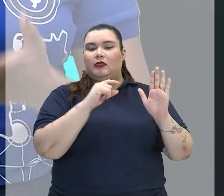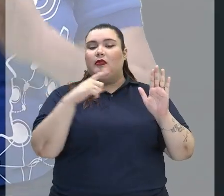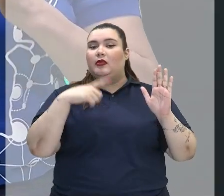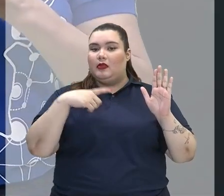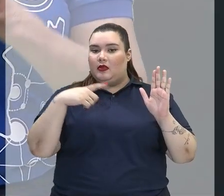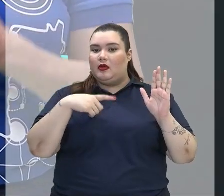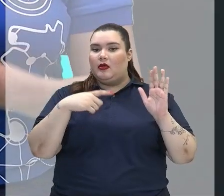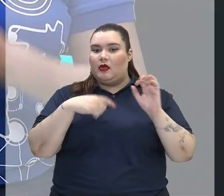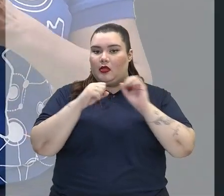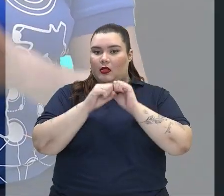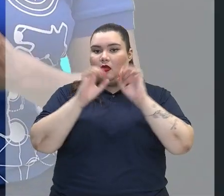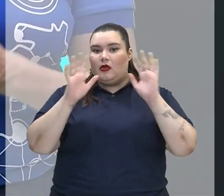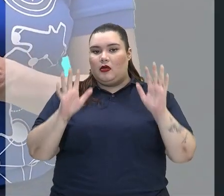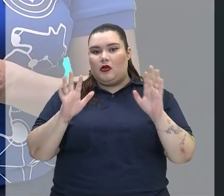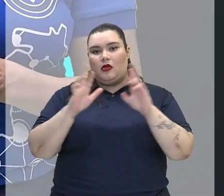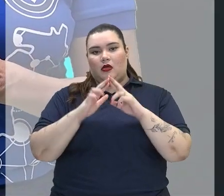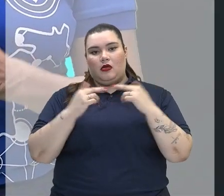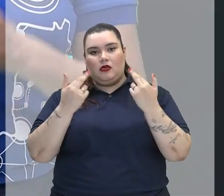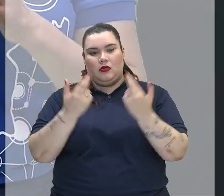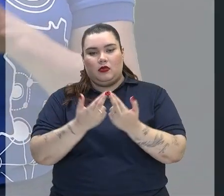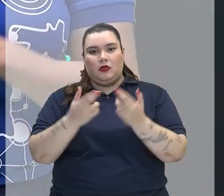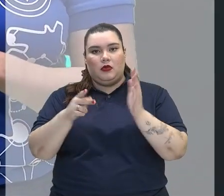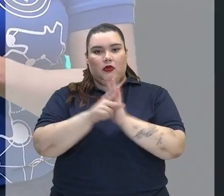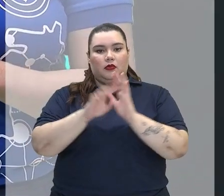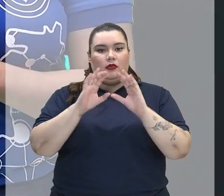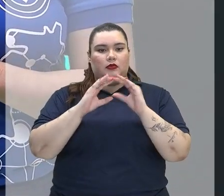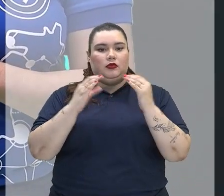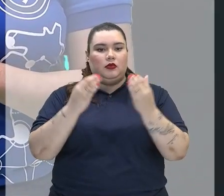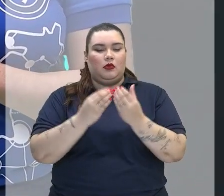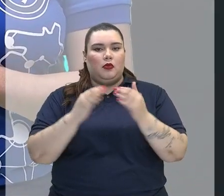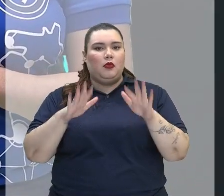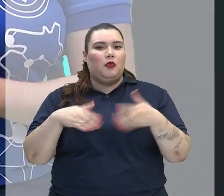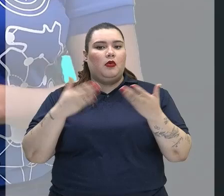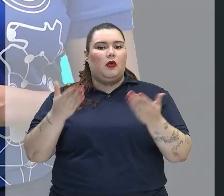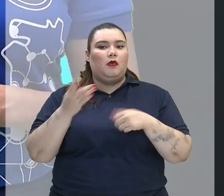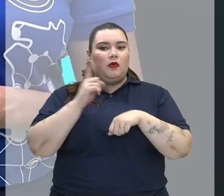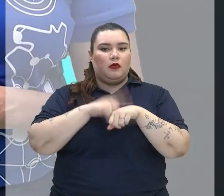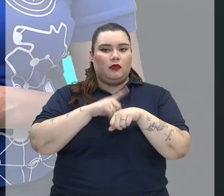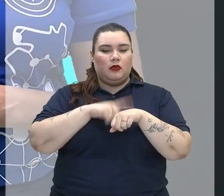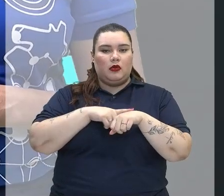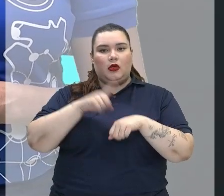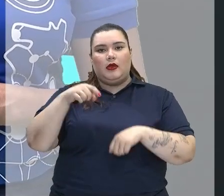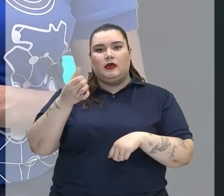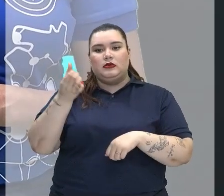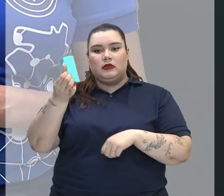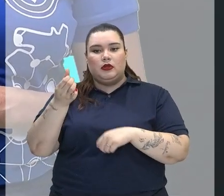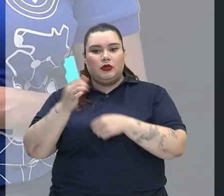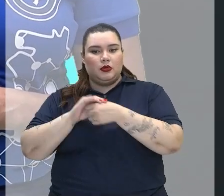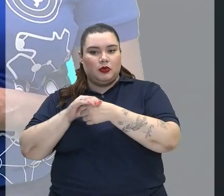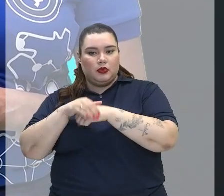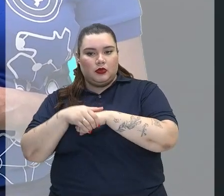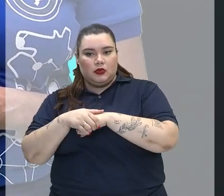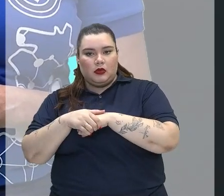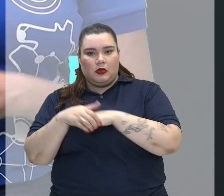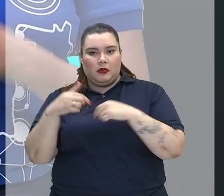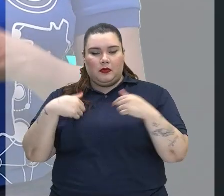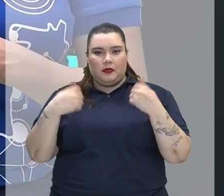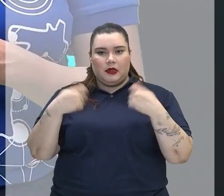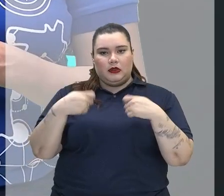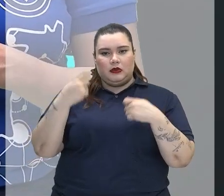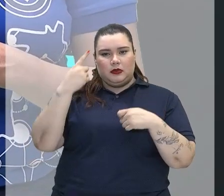bem clara, né? A reunião da comunidade. Que horas? 18 horas. Eu preciso